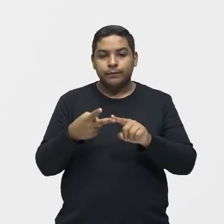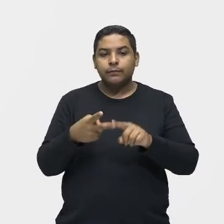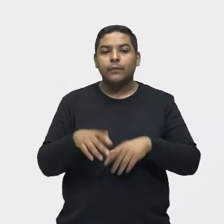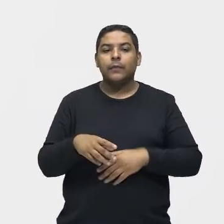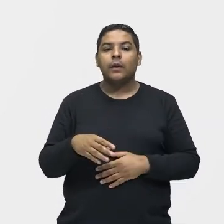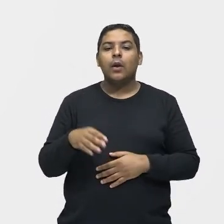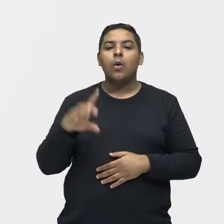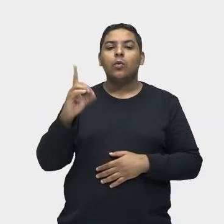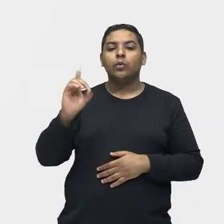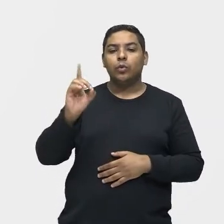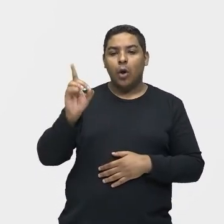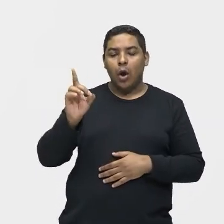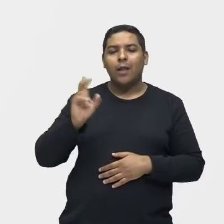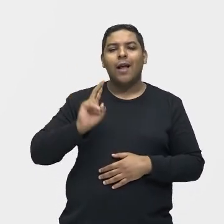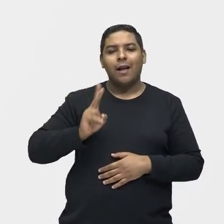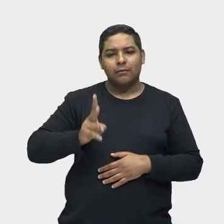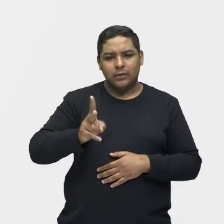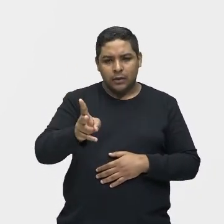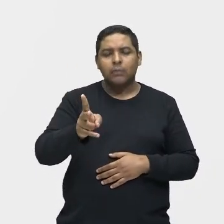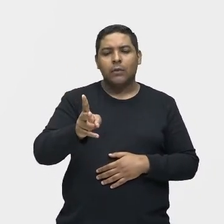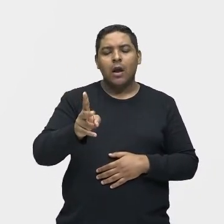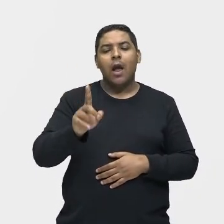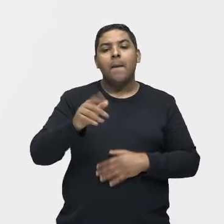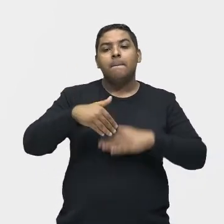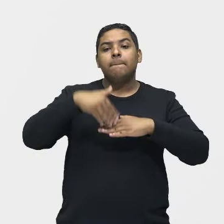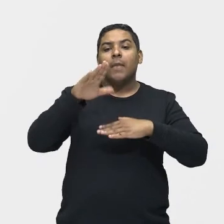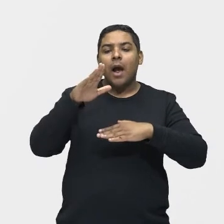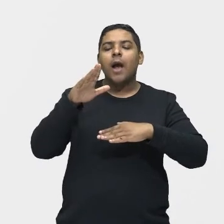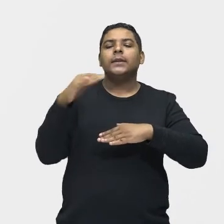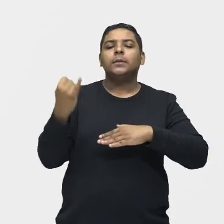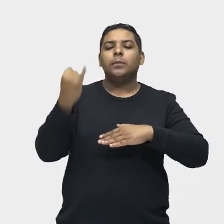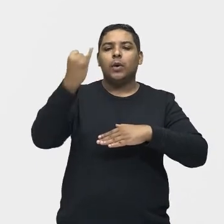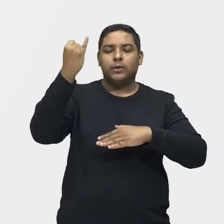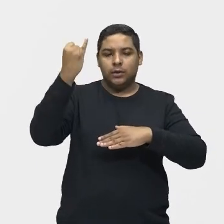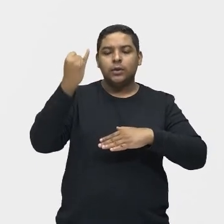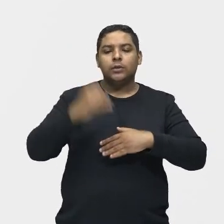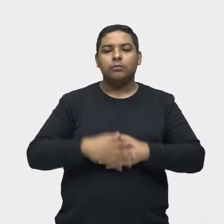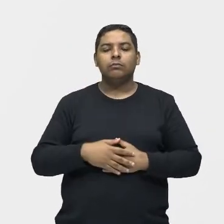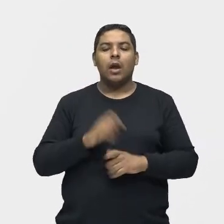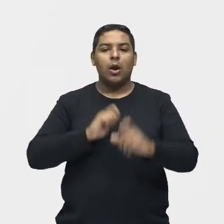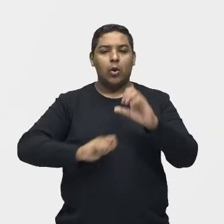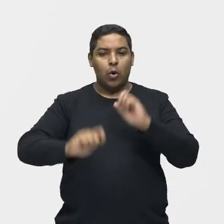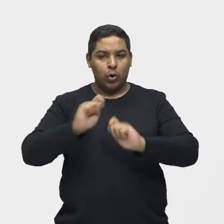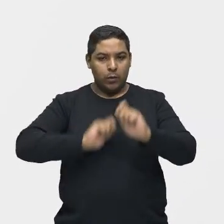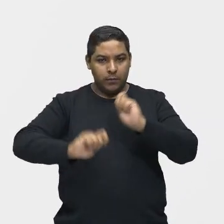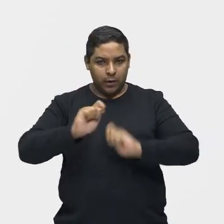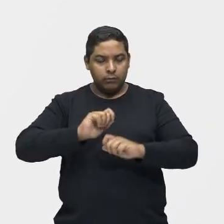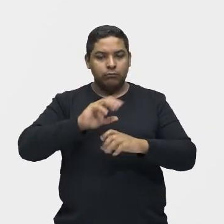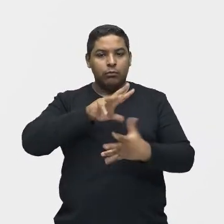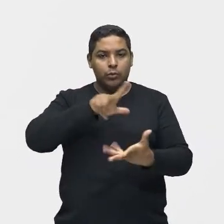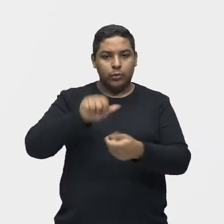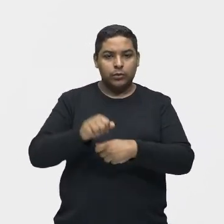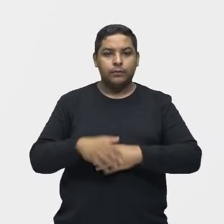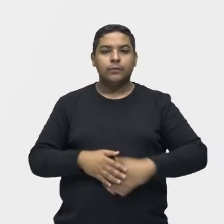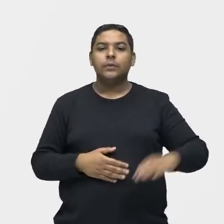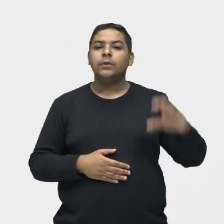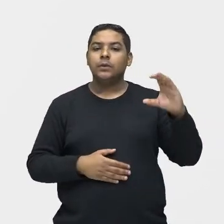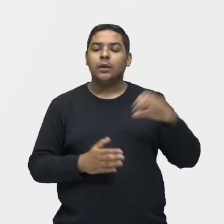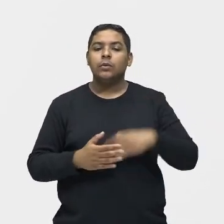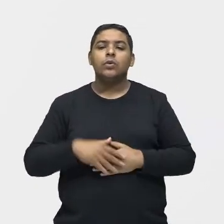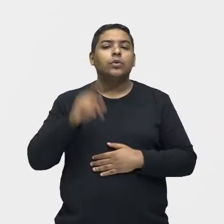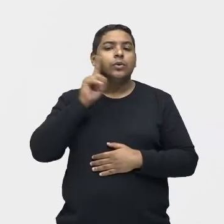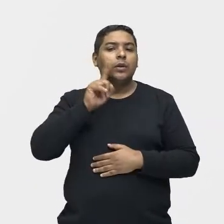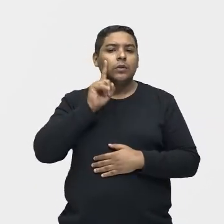dólar permanece como a moeda mais importante da economia mundial. Ou seria a letra C. Apenas os Estados Unidos da América